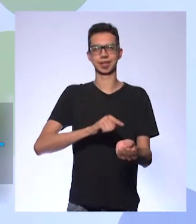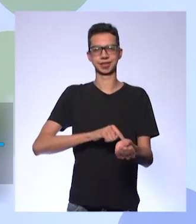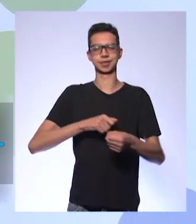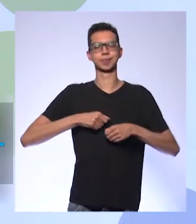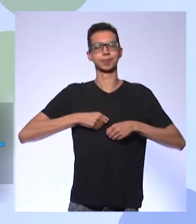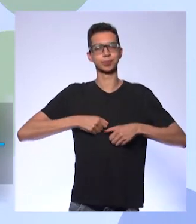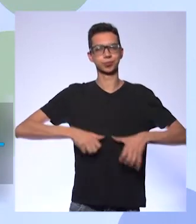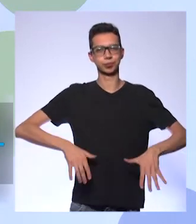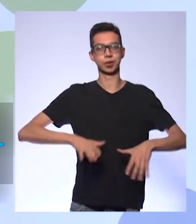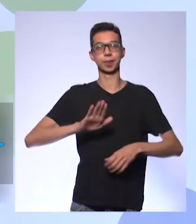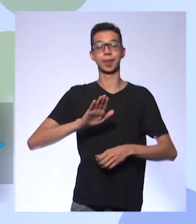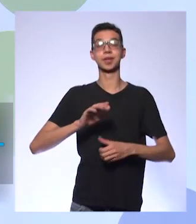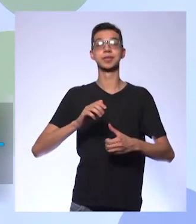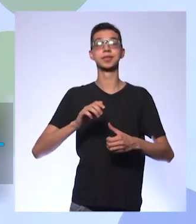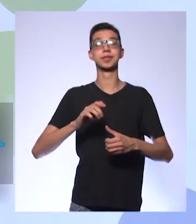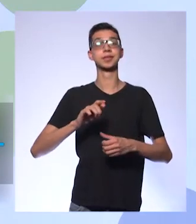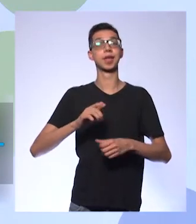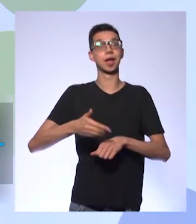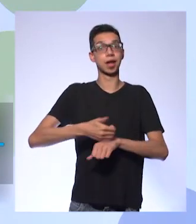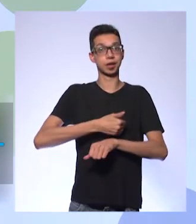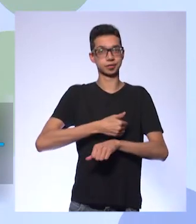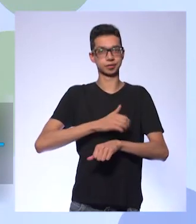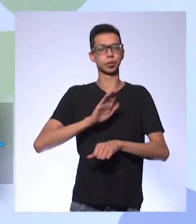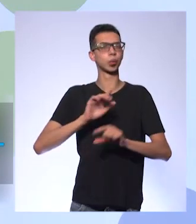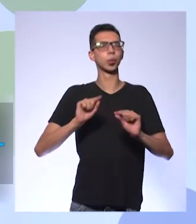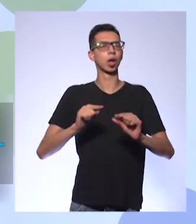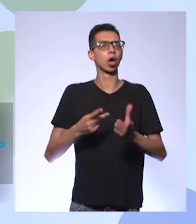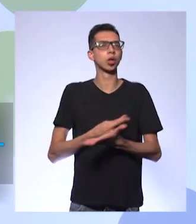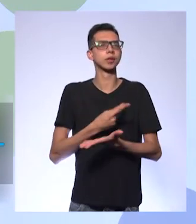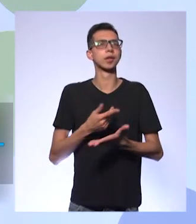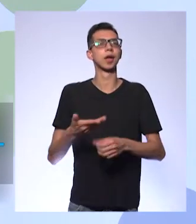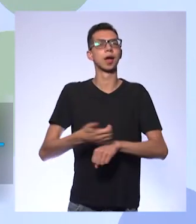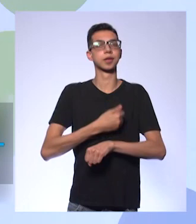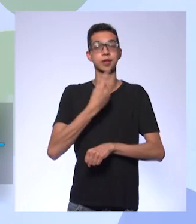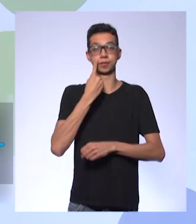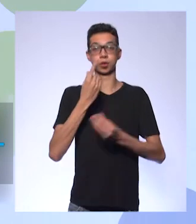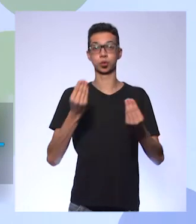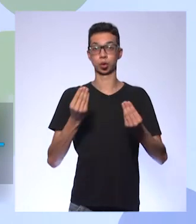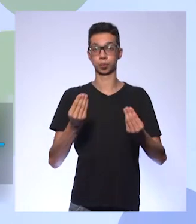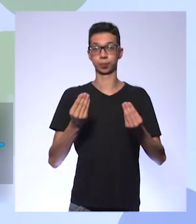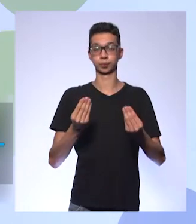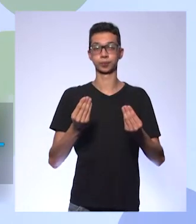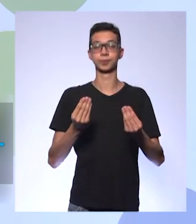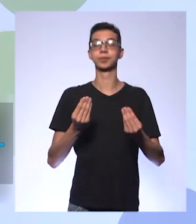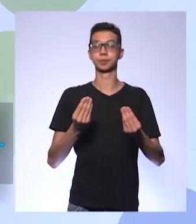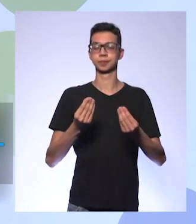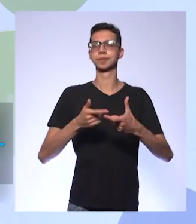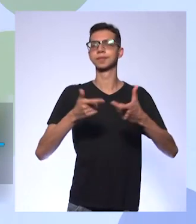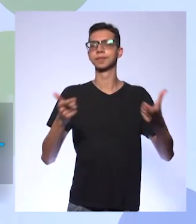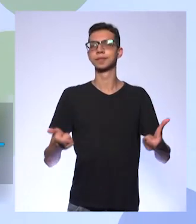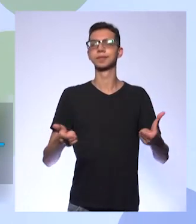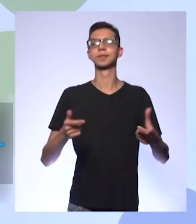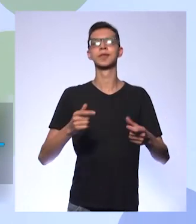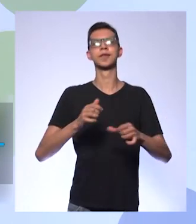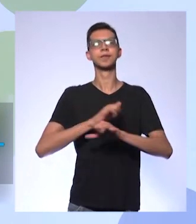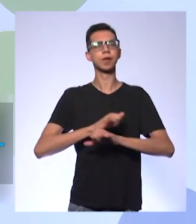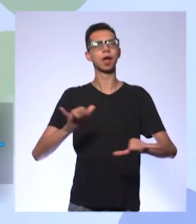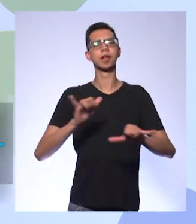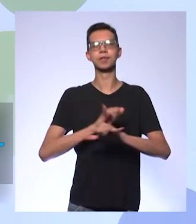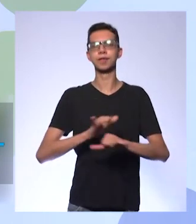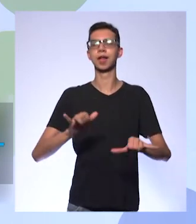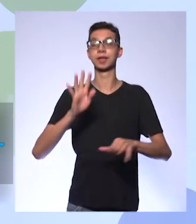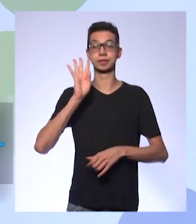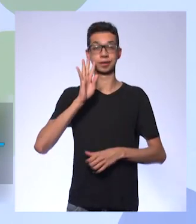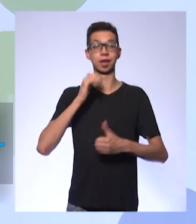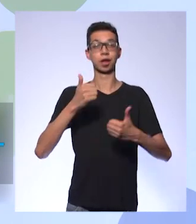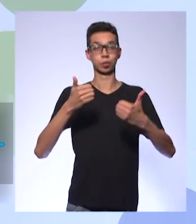Antes da gente falar do sistema circulatório, tá? Então, a gente vai ver como que acontece esse processo. A galera está super comentando aí, exatamente, a gente